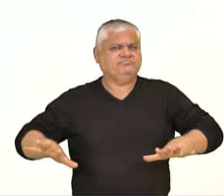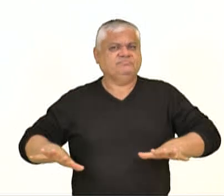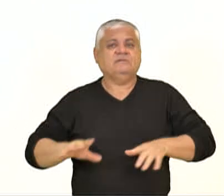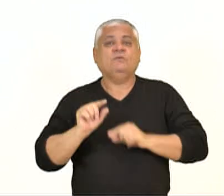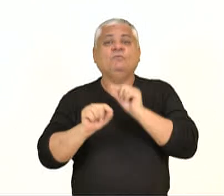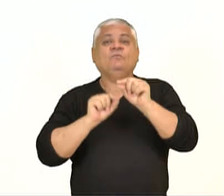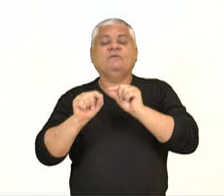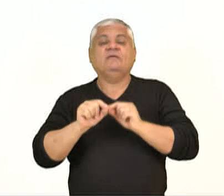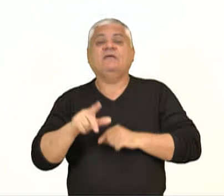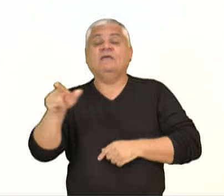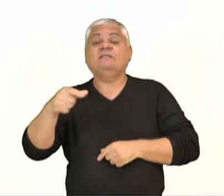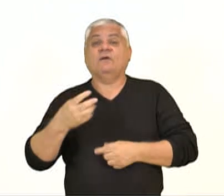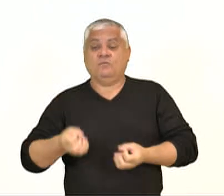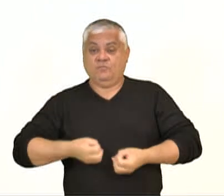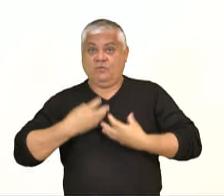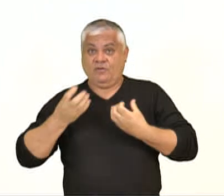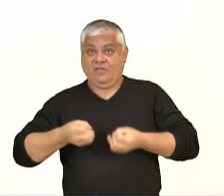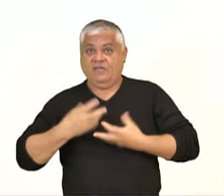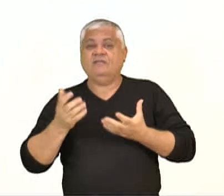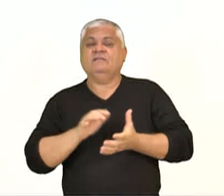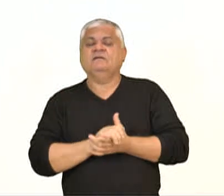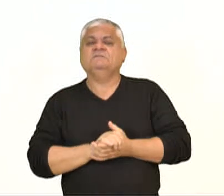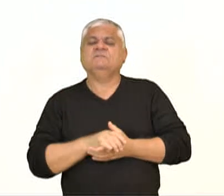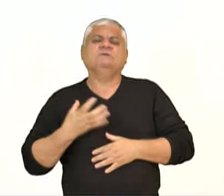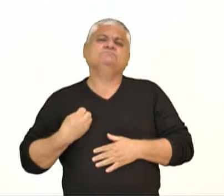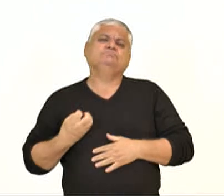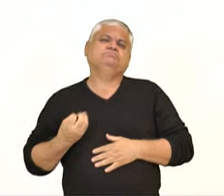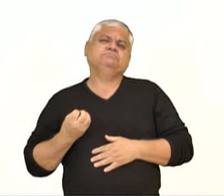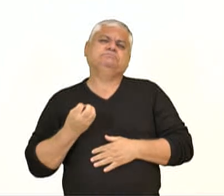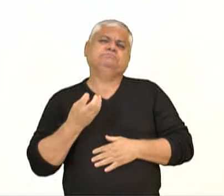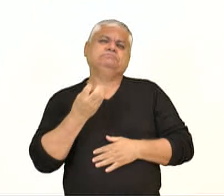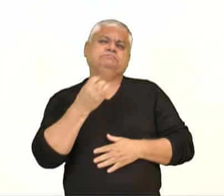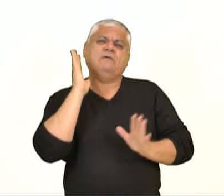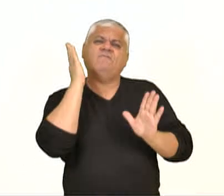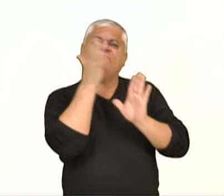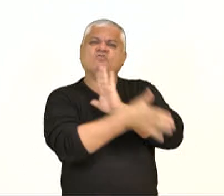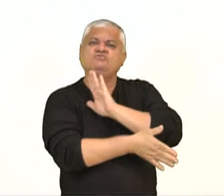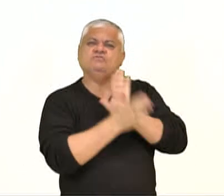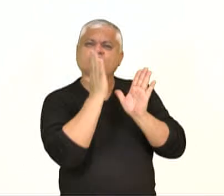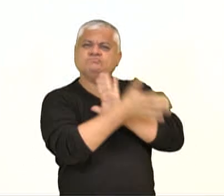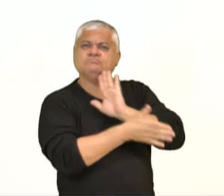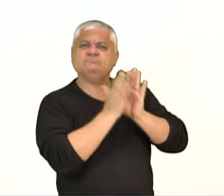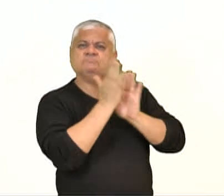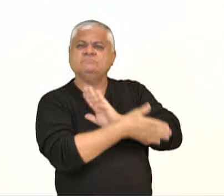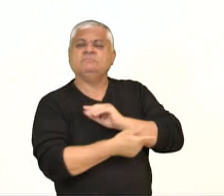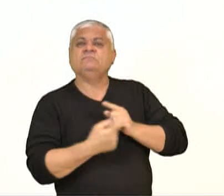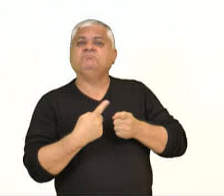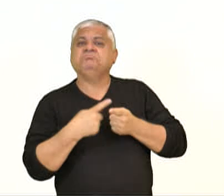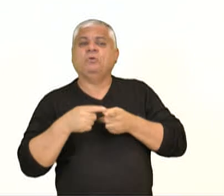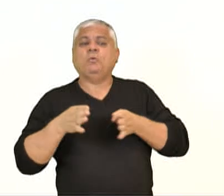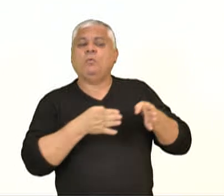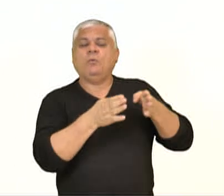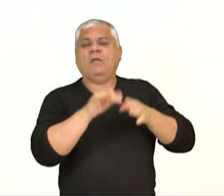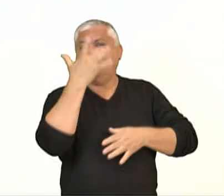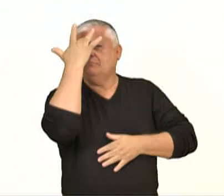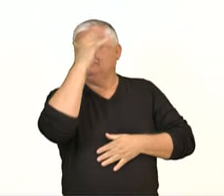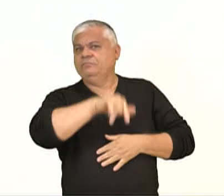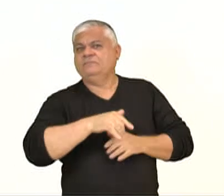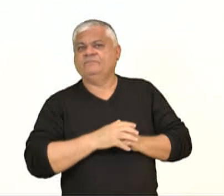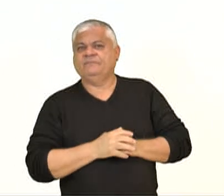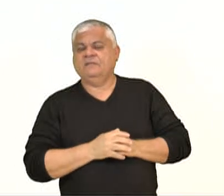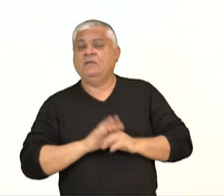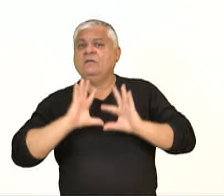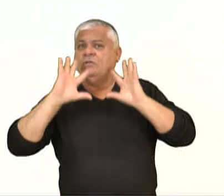como inédito poeta e homem. E viajou fugir da mulher, a desconhecido destino. Tudo aplaudiu